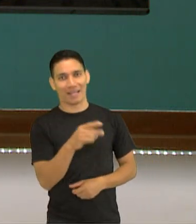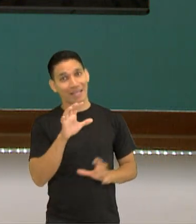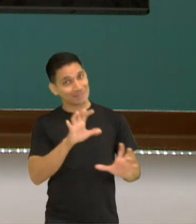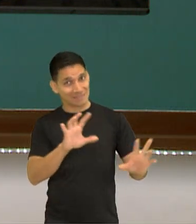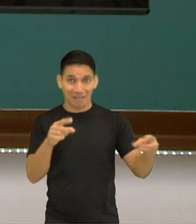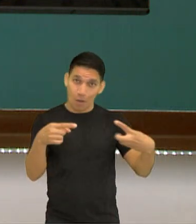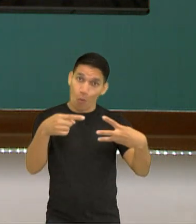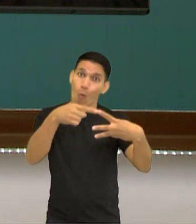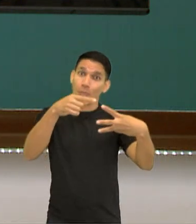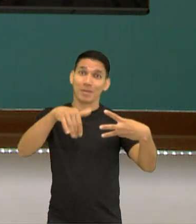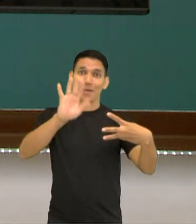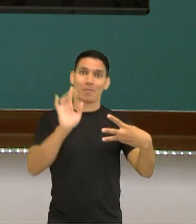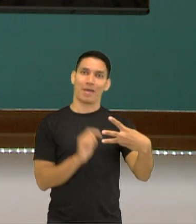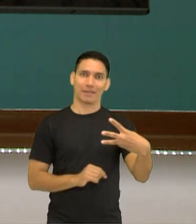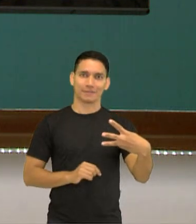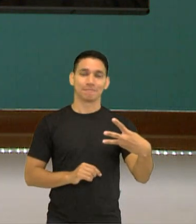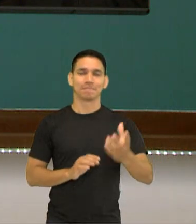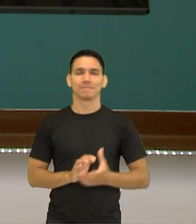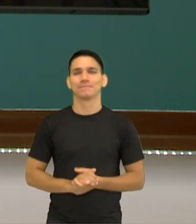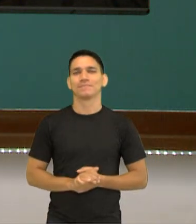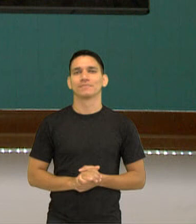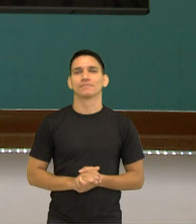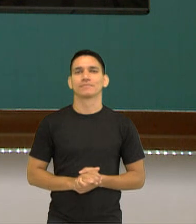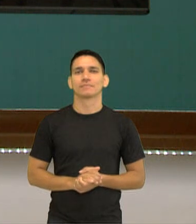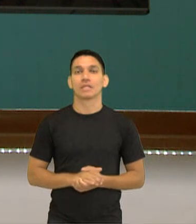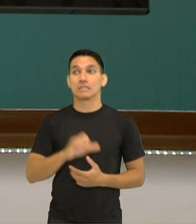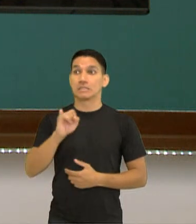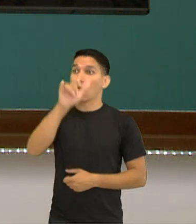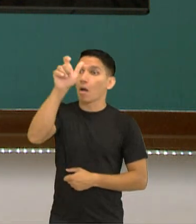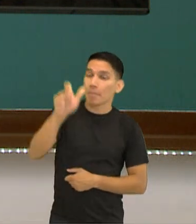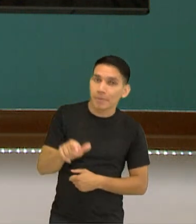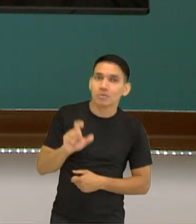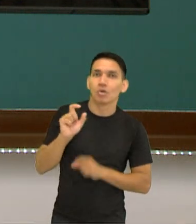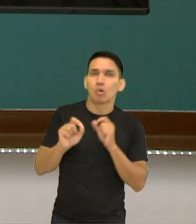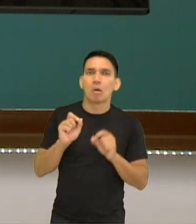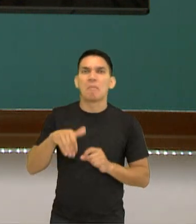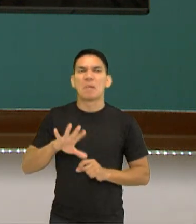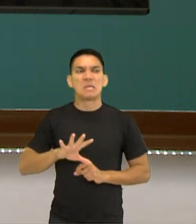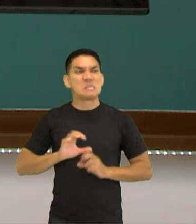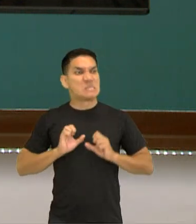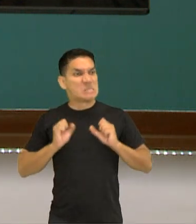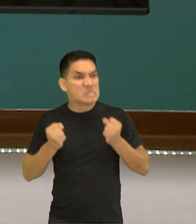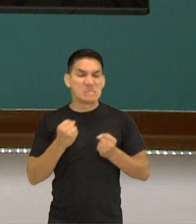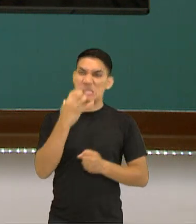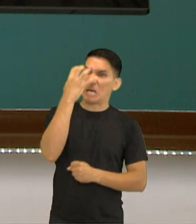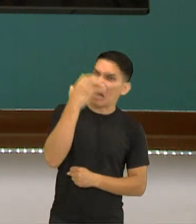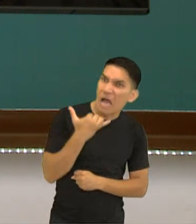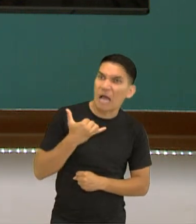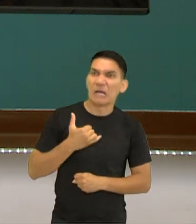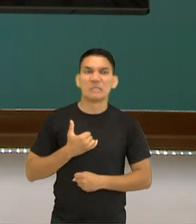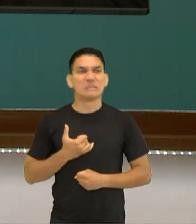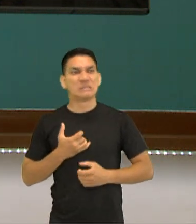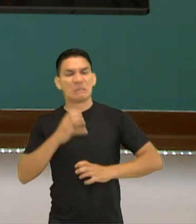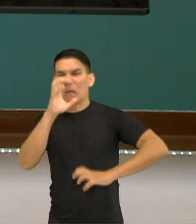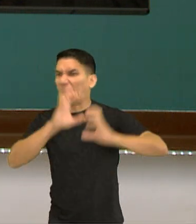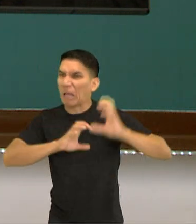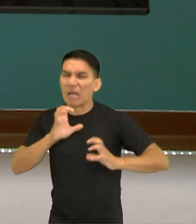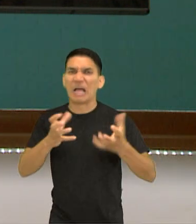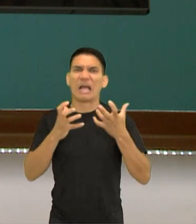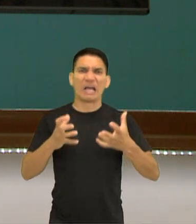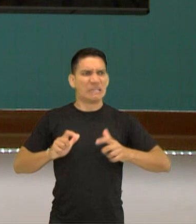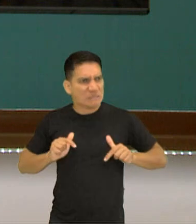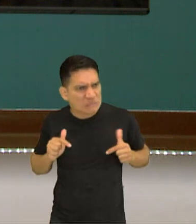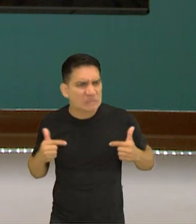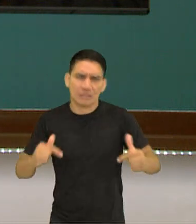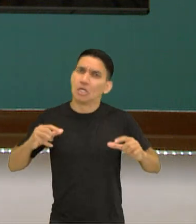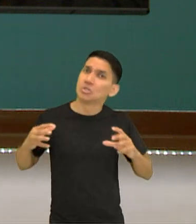suas necessidades, né? A pessoa que é aquela mais bravinha, mais nervosinha, quer resolver tudo,